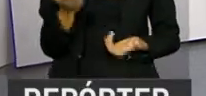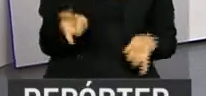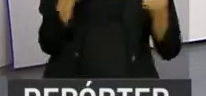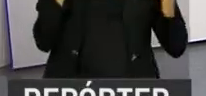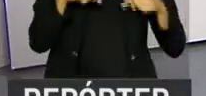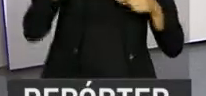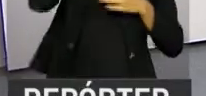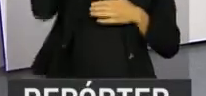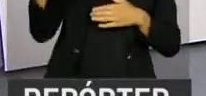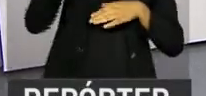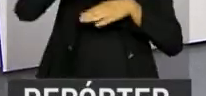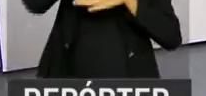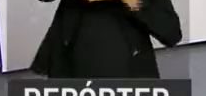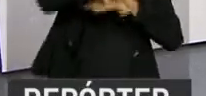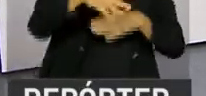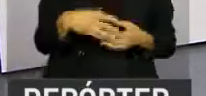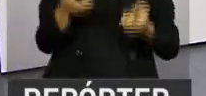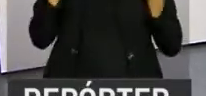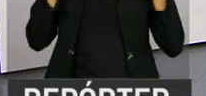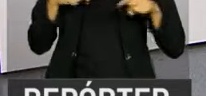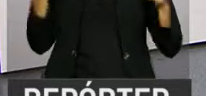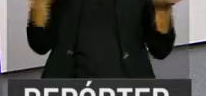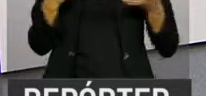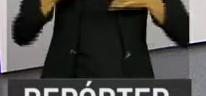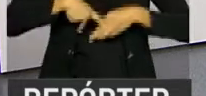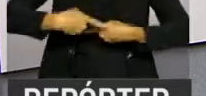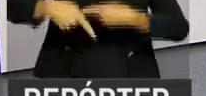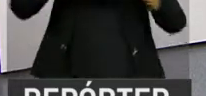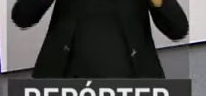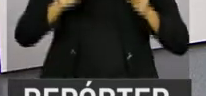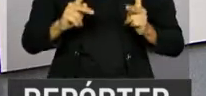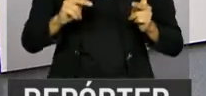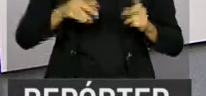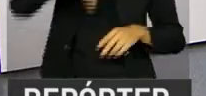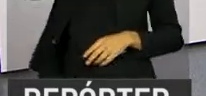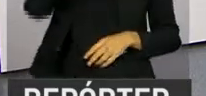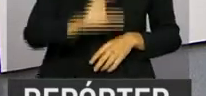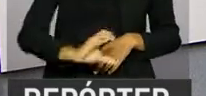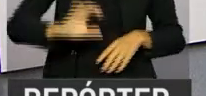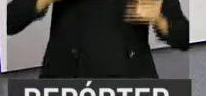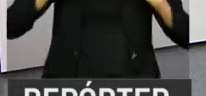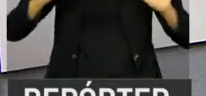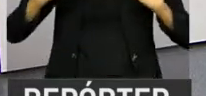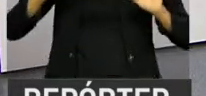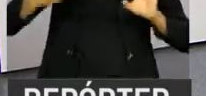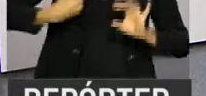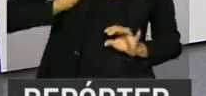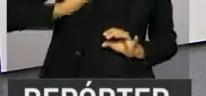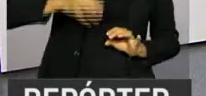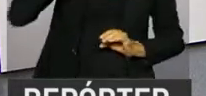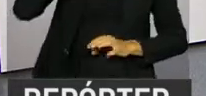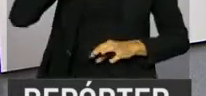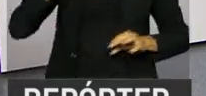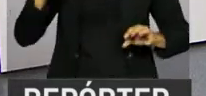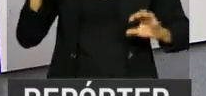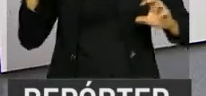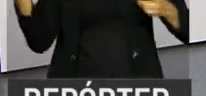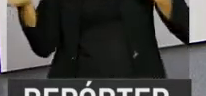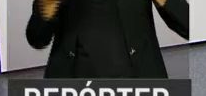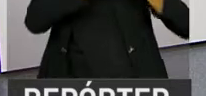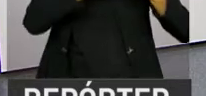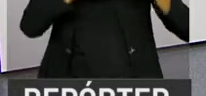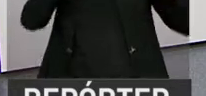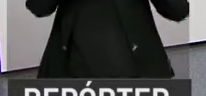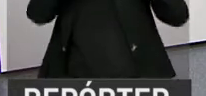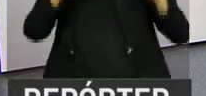do palácio planalto e olha levar à cidadania e qualidade de vida a ingressos no sistema prisional esse